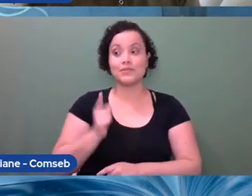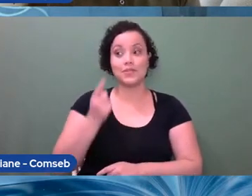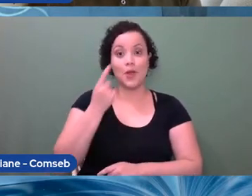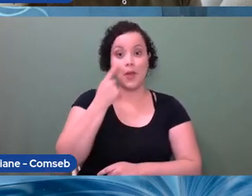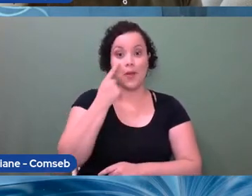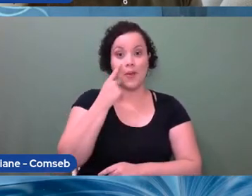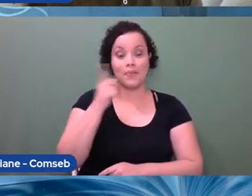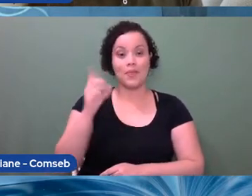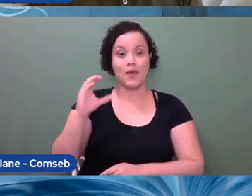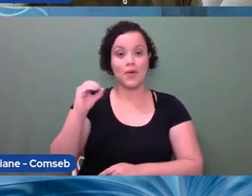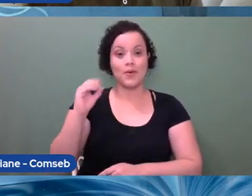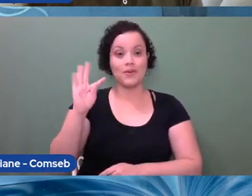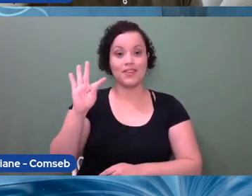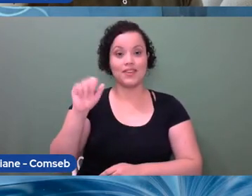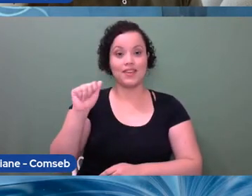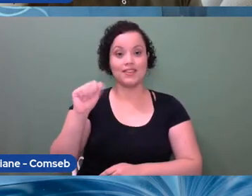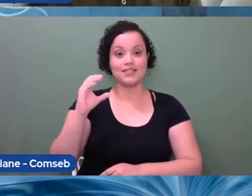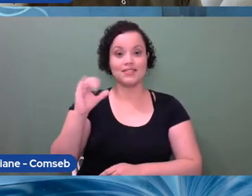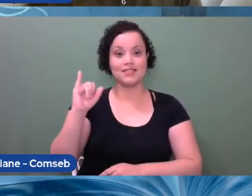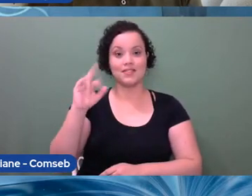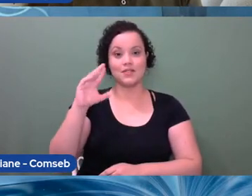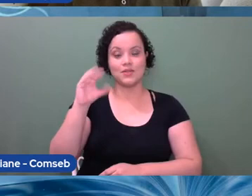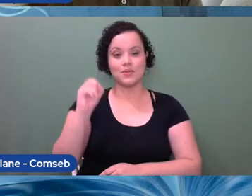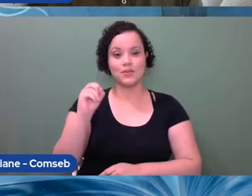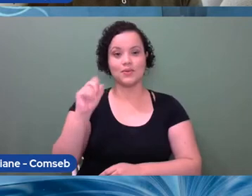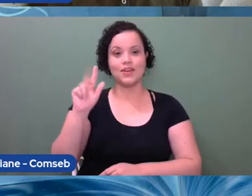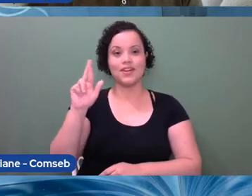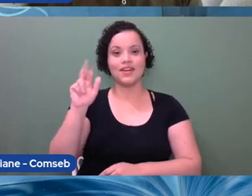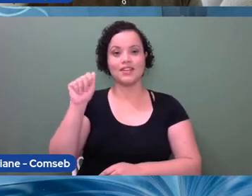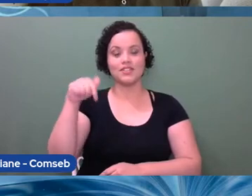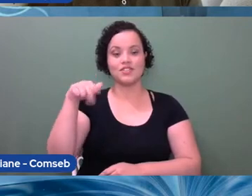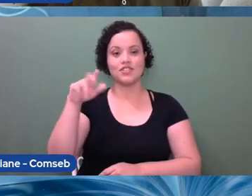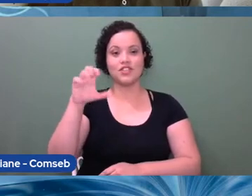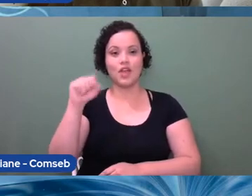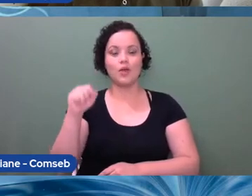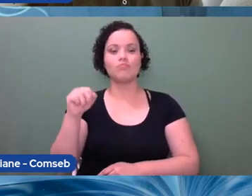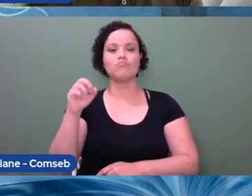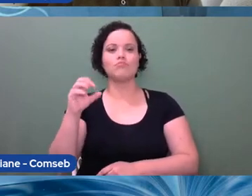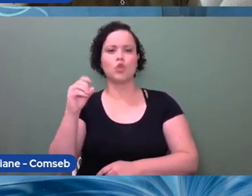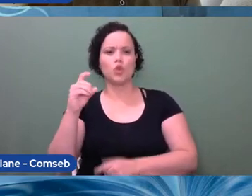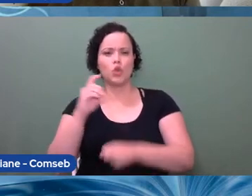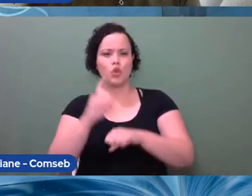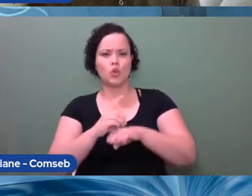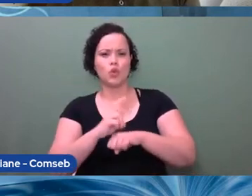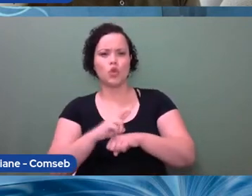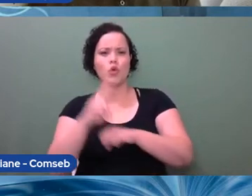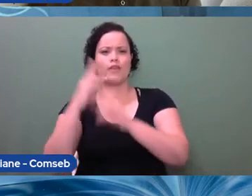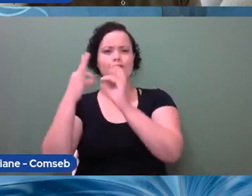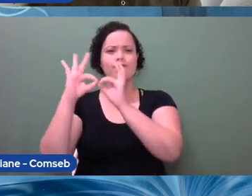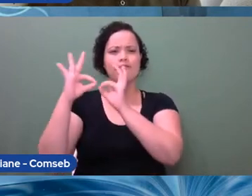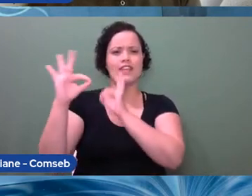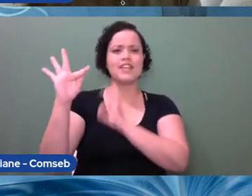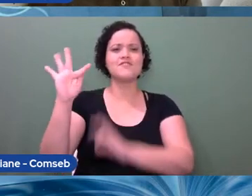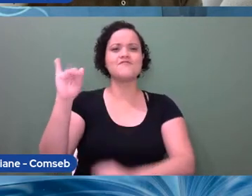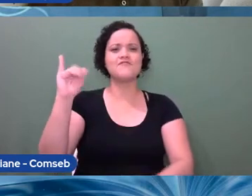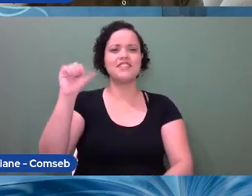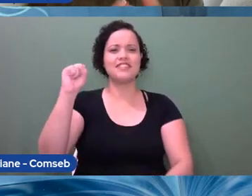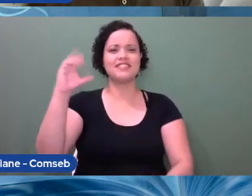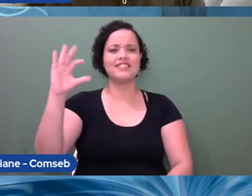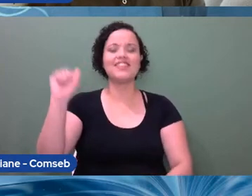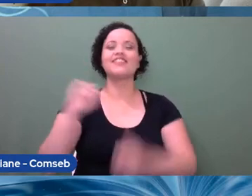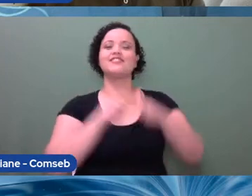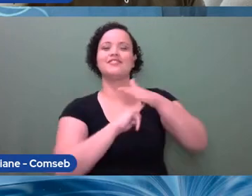Rangel Nascimento, doutor em Física, professor do Instituto de Física da USP de São Carlos,